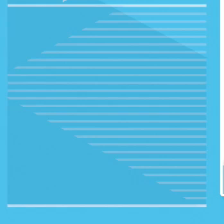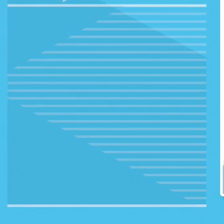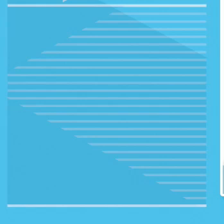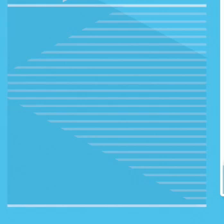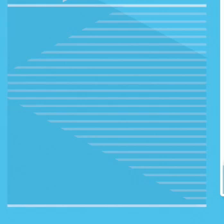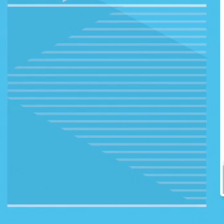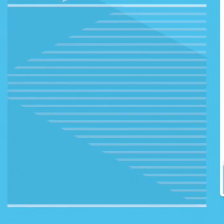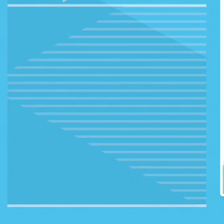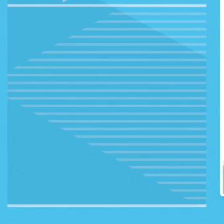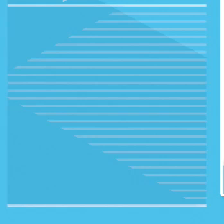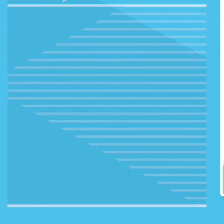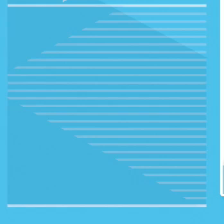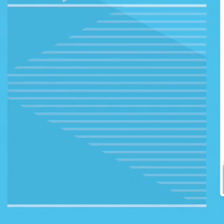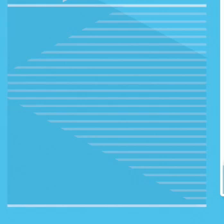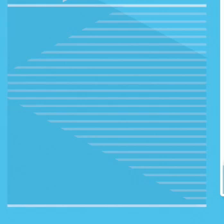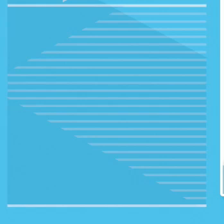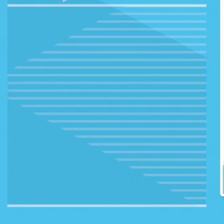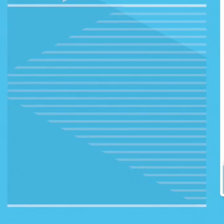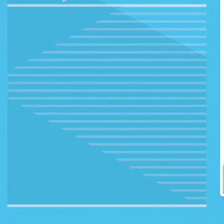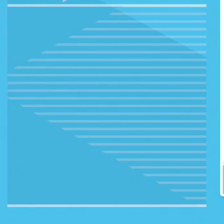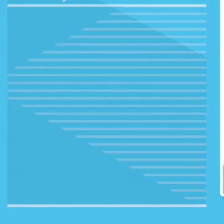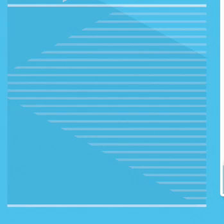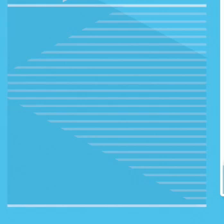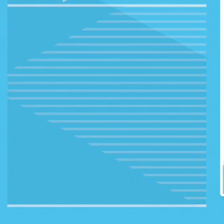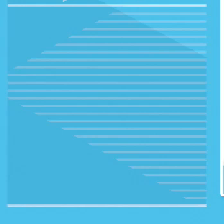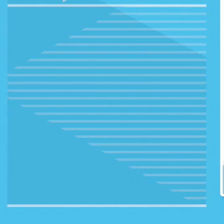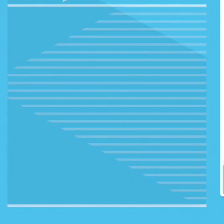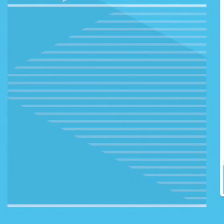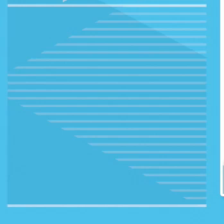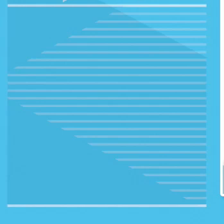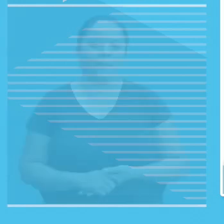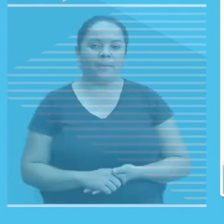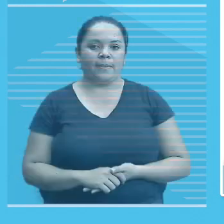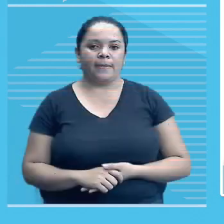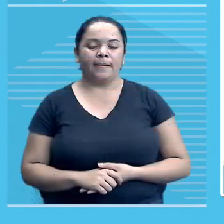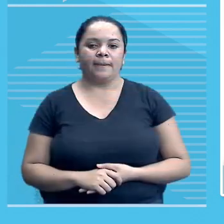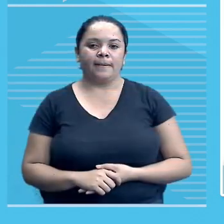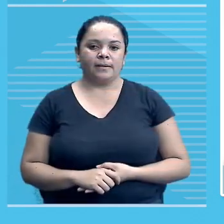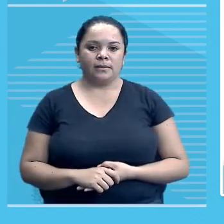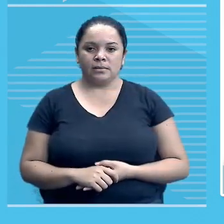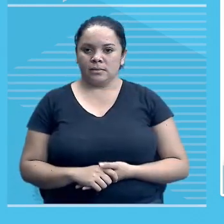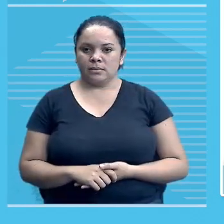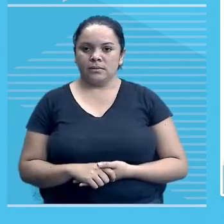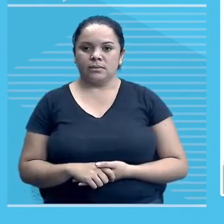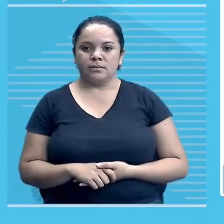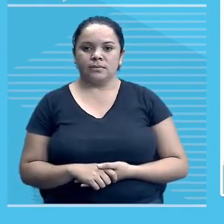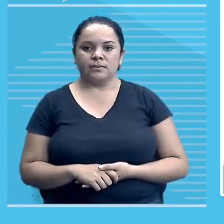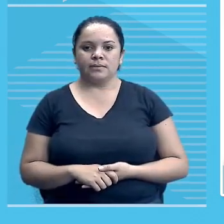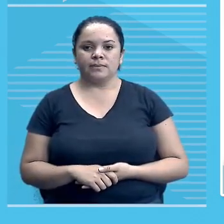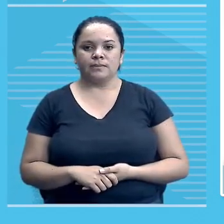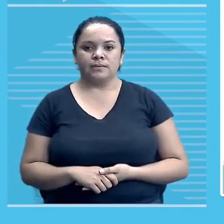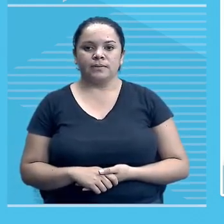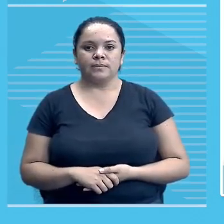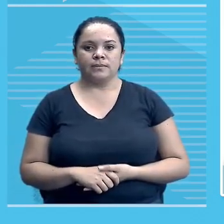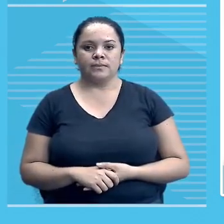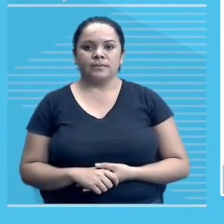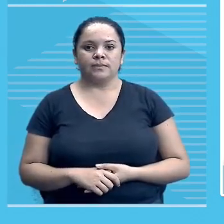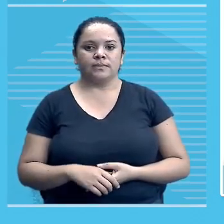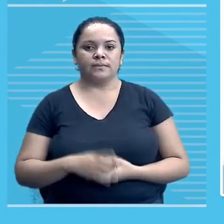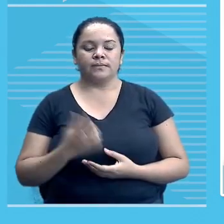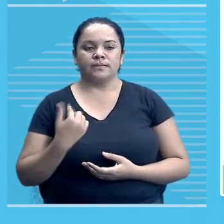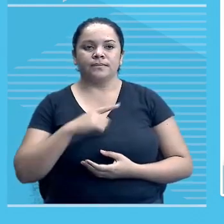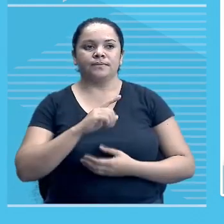números complexos. No caso, a gente tinha que decompor aquele 32, né? E por aí vai. Nós